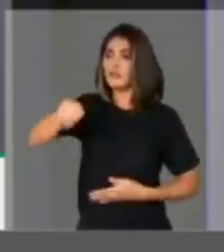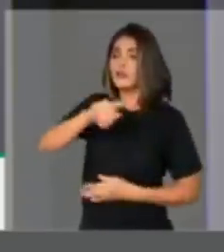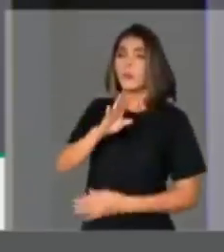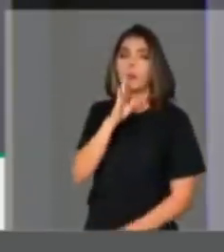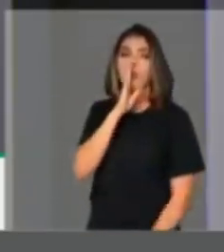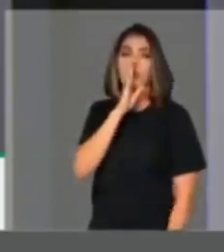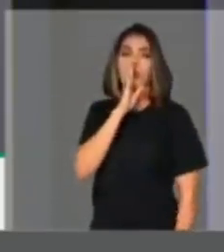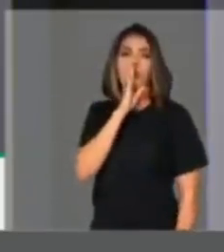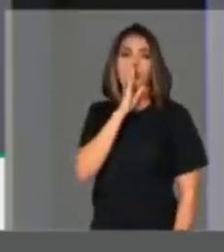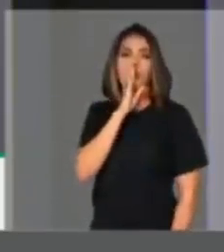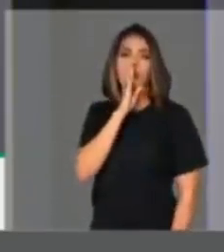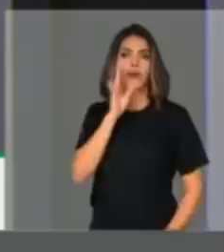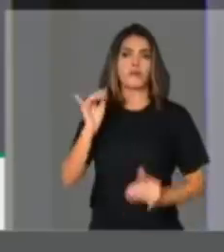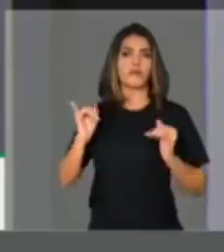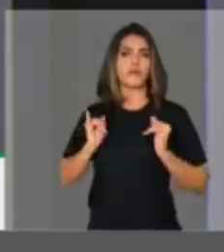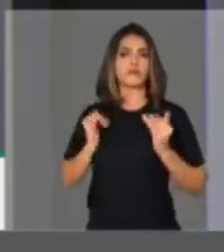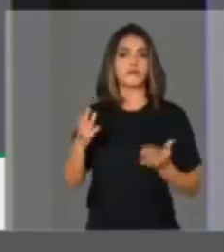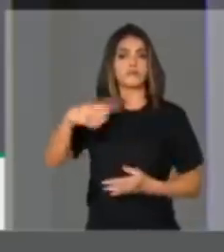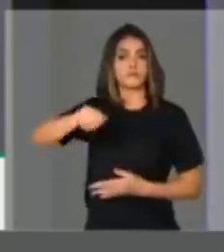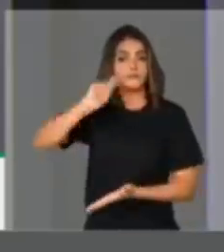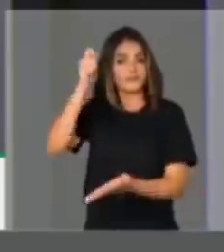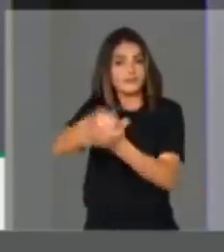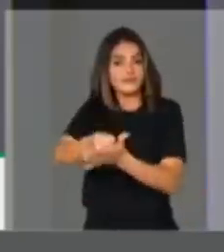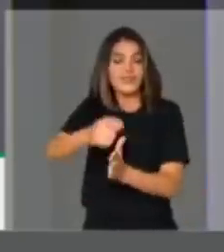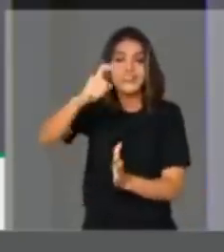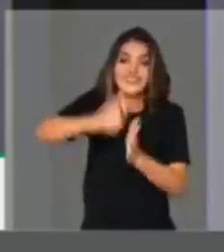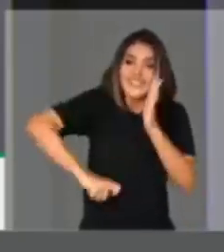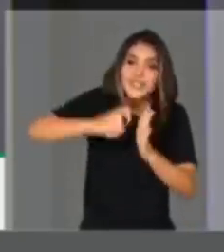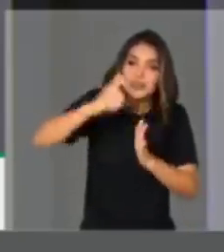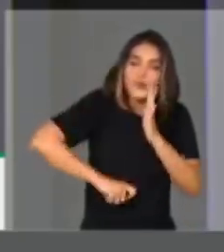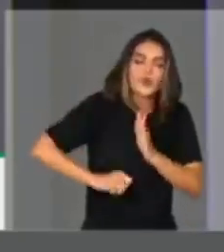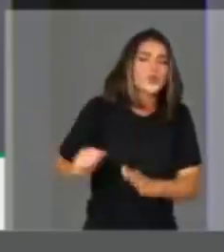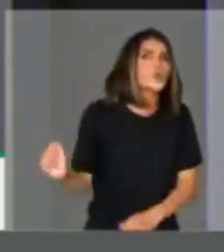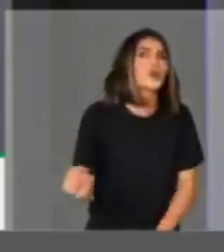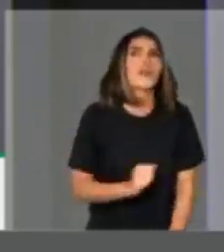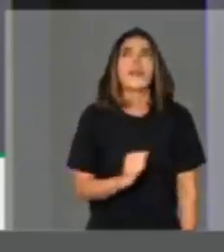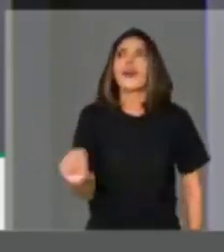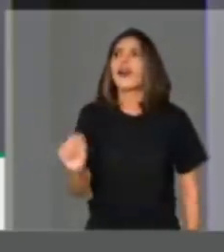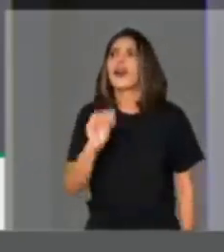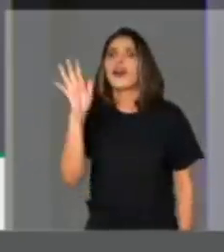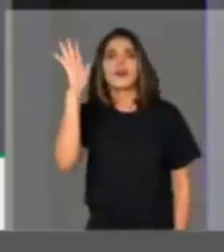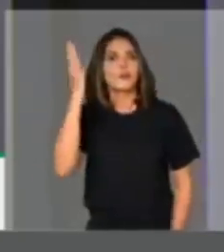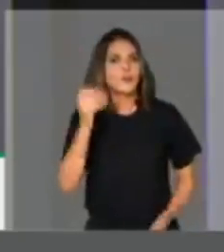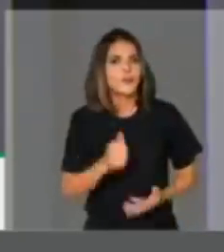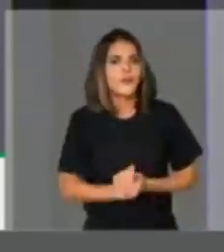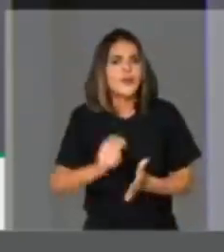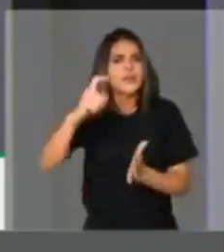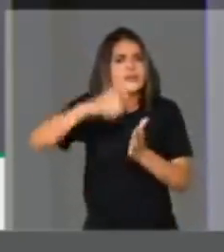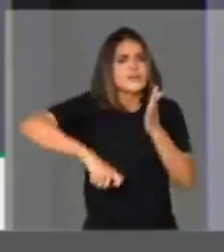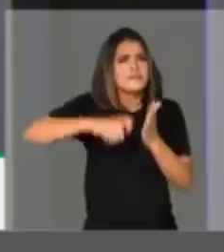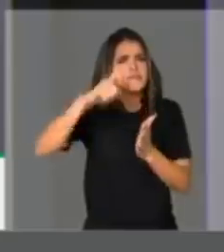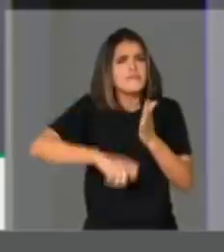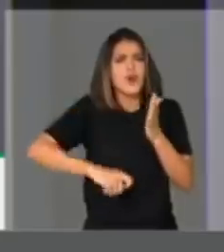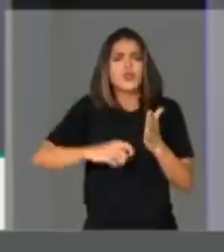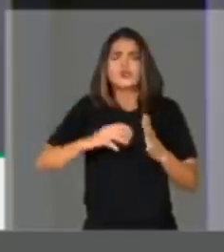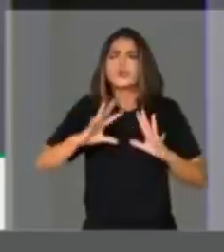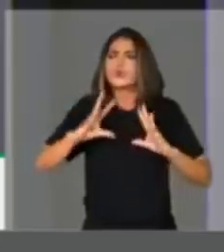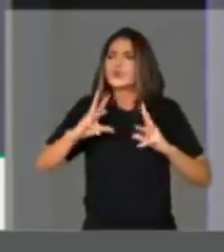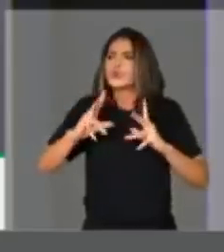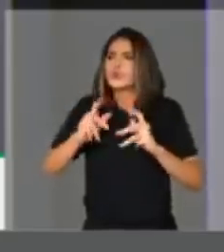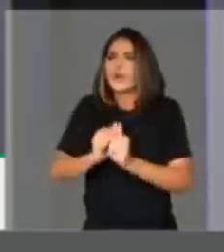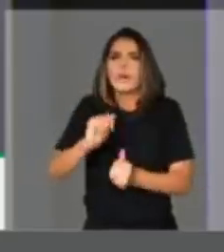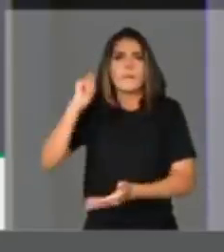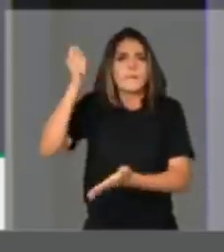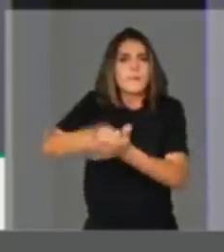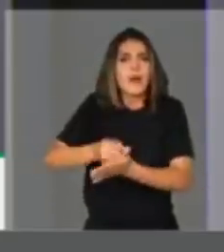pronunciem de maneira nenhuma. Vocês pagam uma das maiores cargas tributárias do mundo, o imposto mais complexo do mundo.